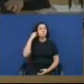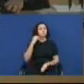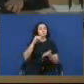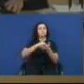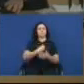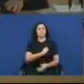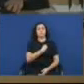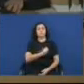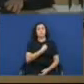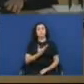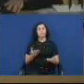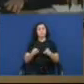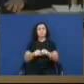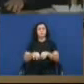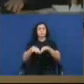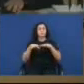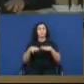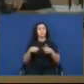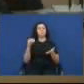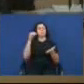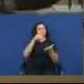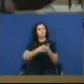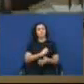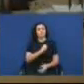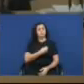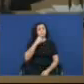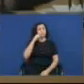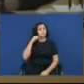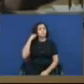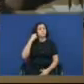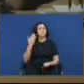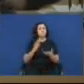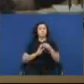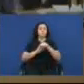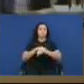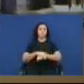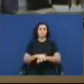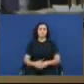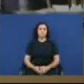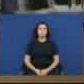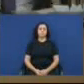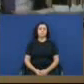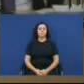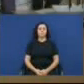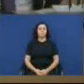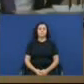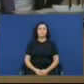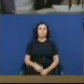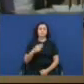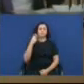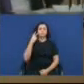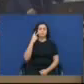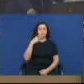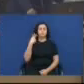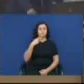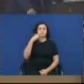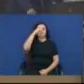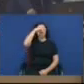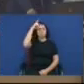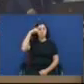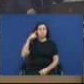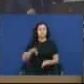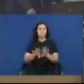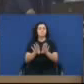registrar minha presença aqui no plenário. Registrada a presença do vereador Newton Santos no expediente. Pela ordem, senhor Pela ordem, vereadora Mara.